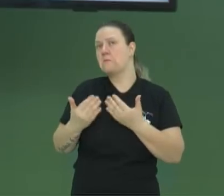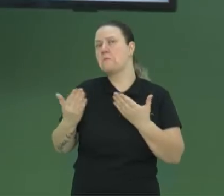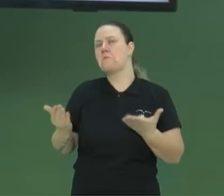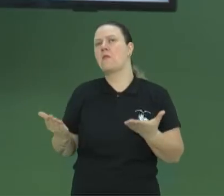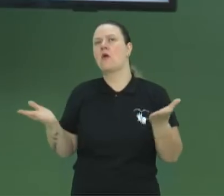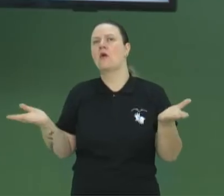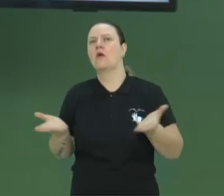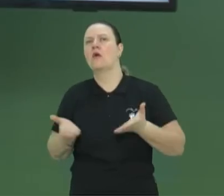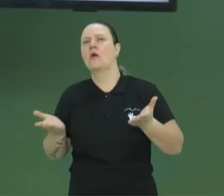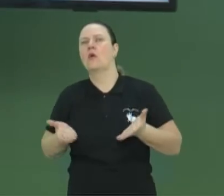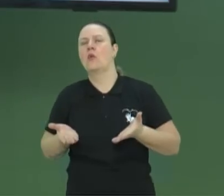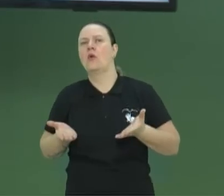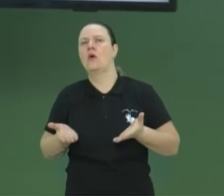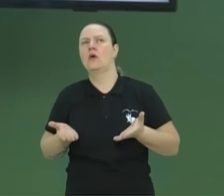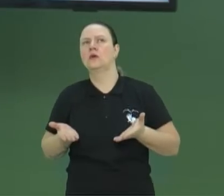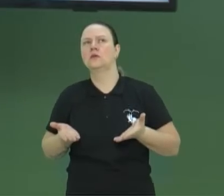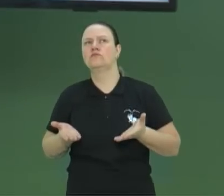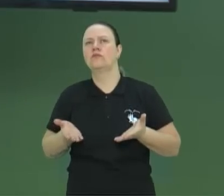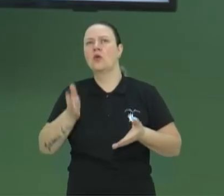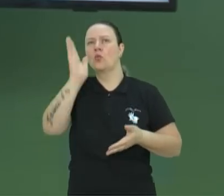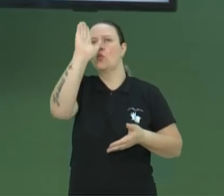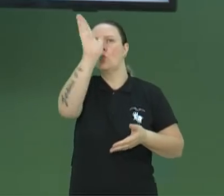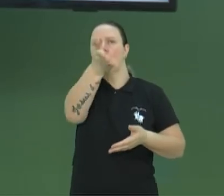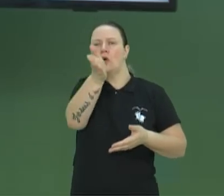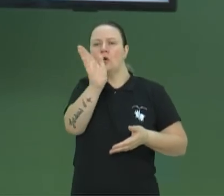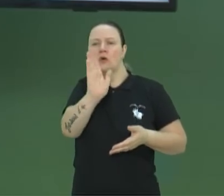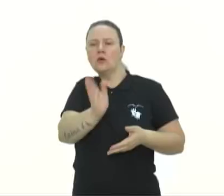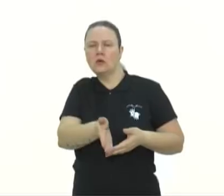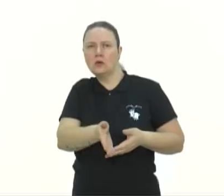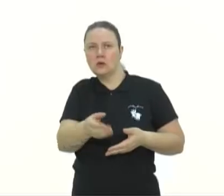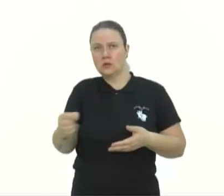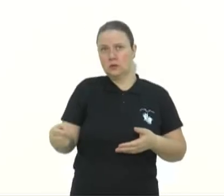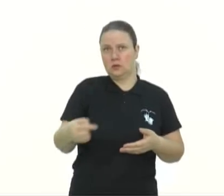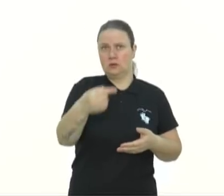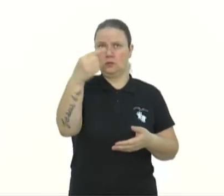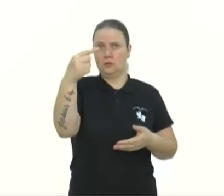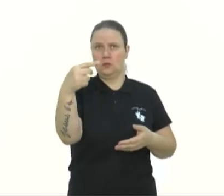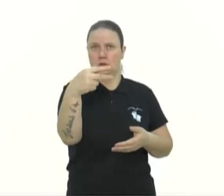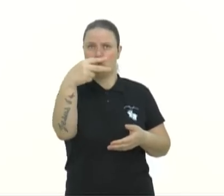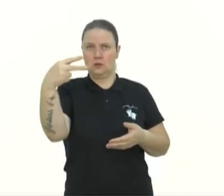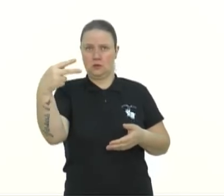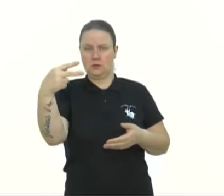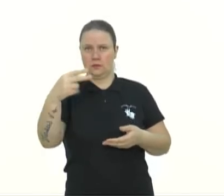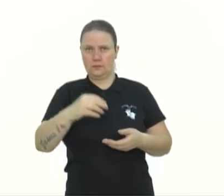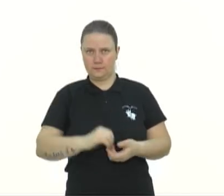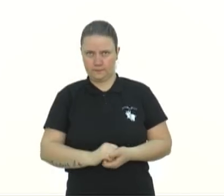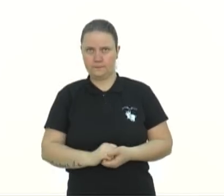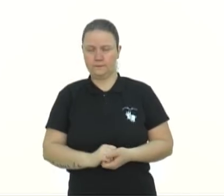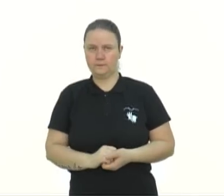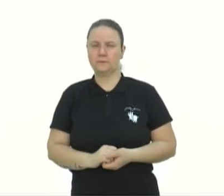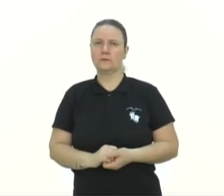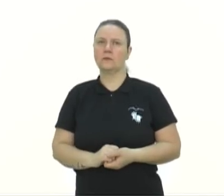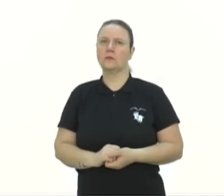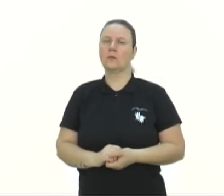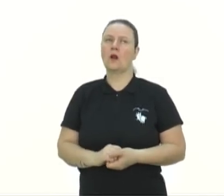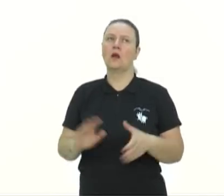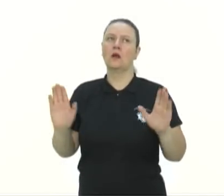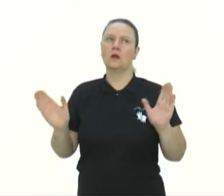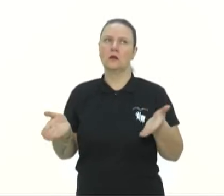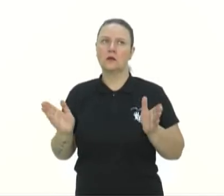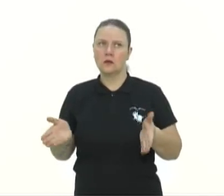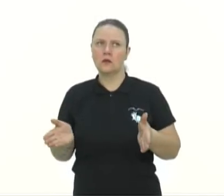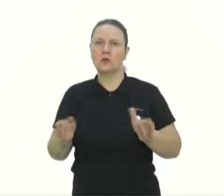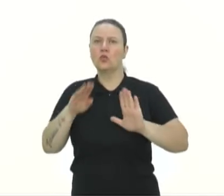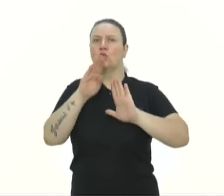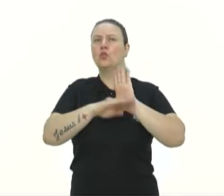eu vou eliminar os valores que não são semelhantes da primeira e da segunda equação do segundo grau aqui. Eliminando os